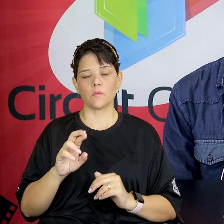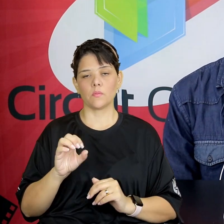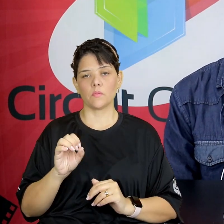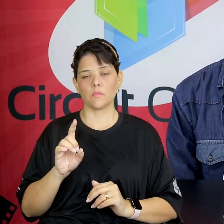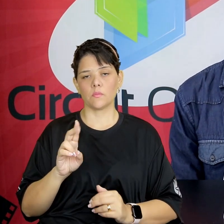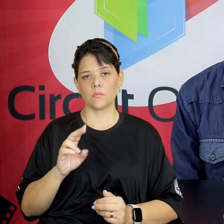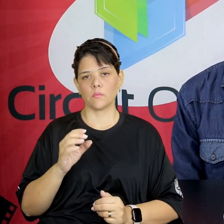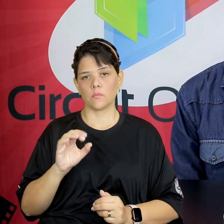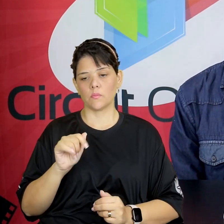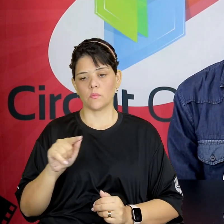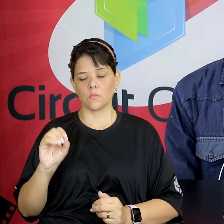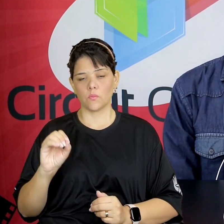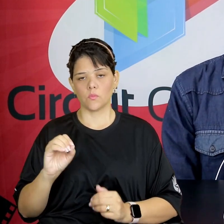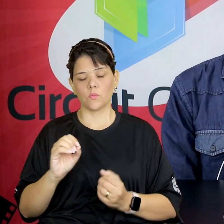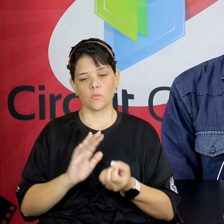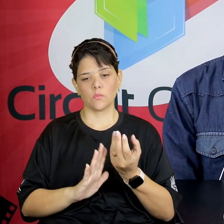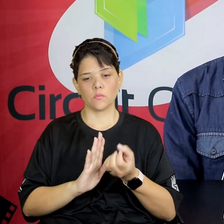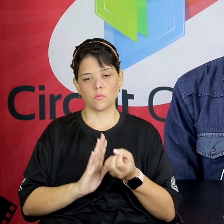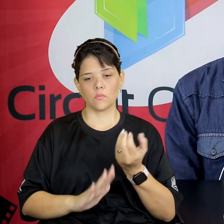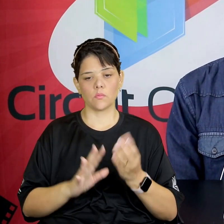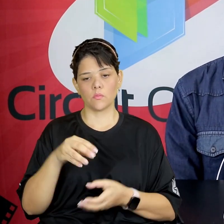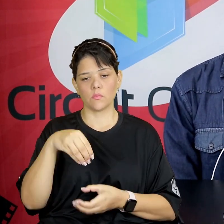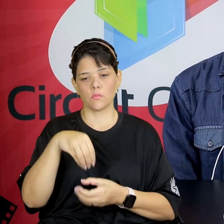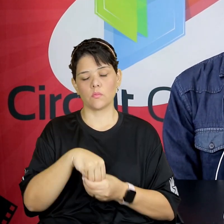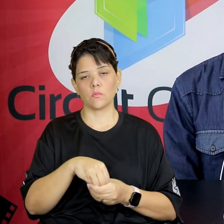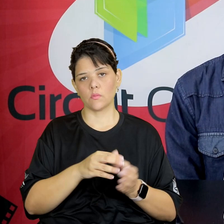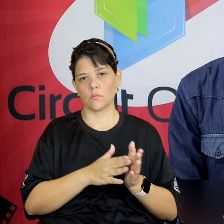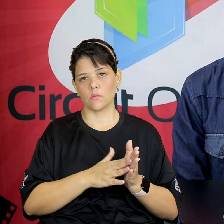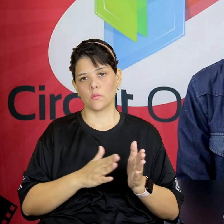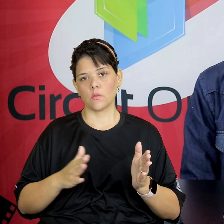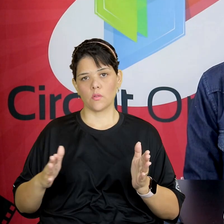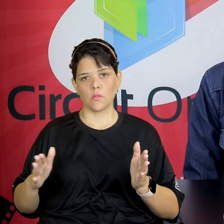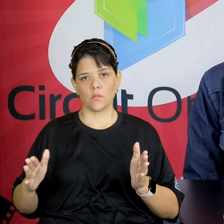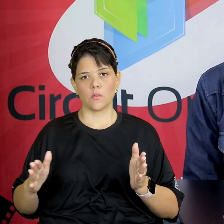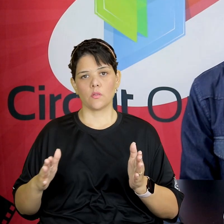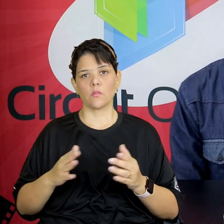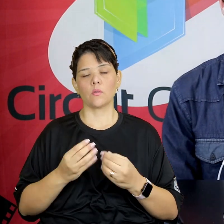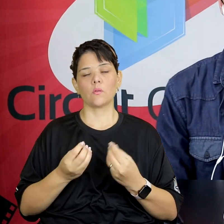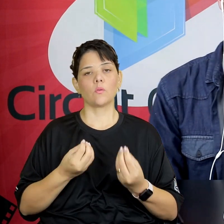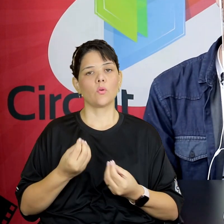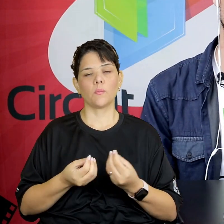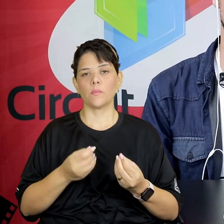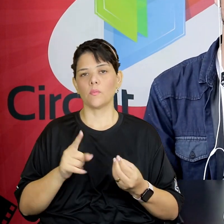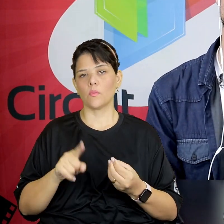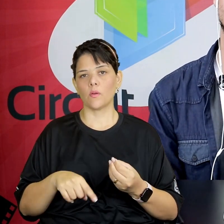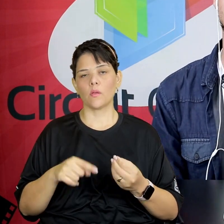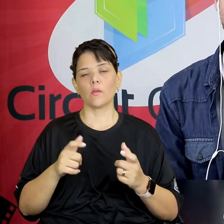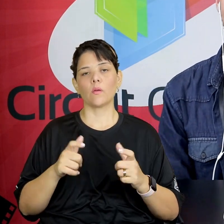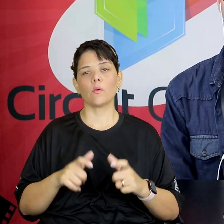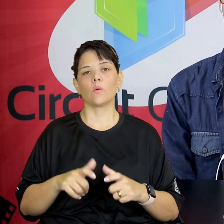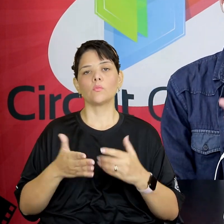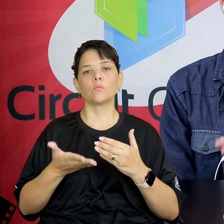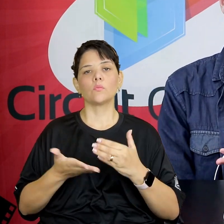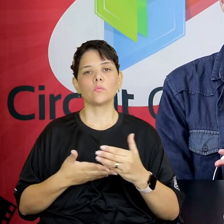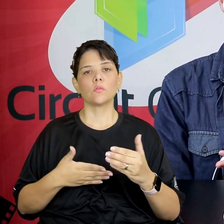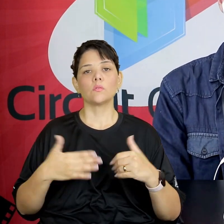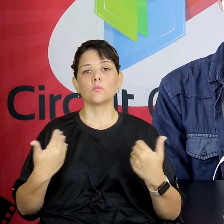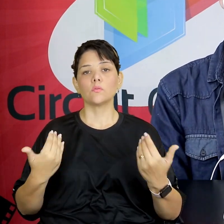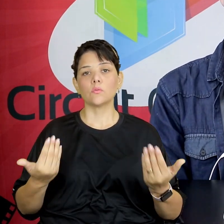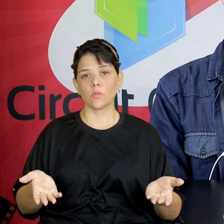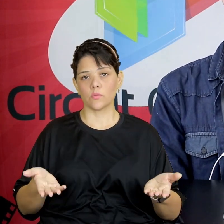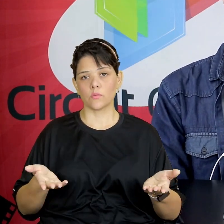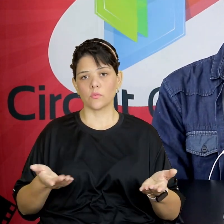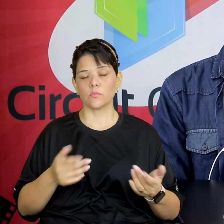dela, tranquilo? O que é isso? O que é pós-produção? De onde ela começa? Já que ela começa a partir do momento que você pega o material